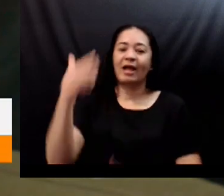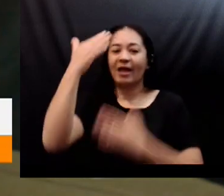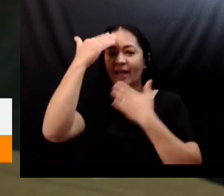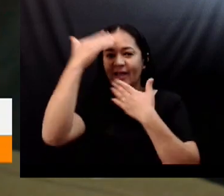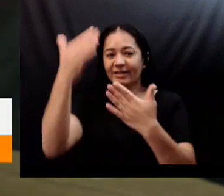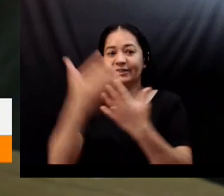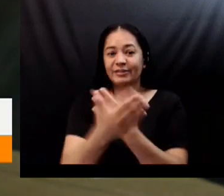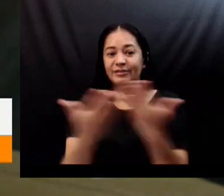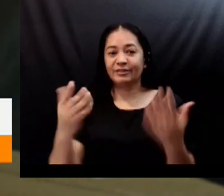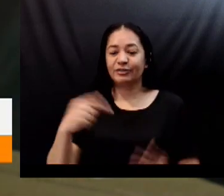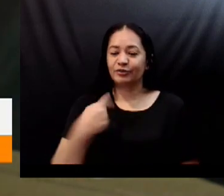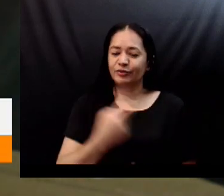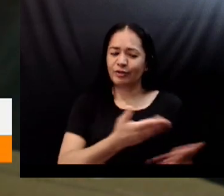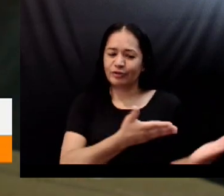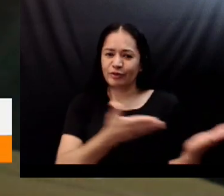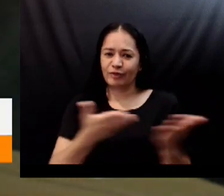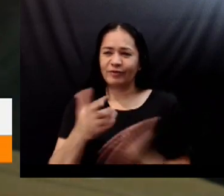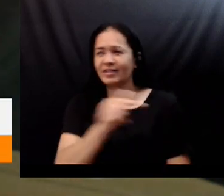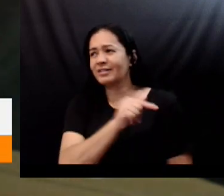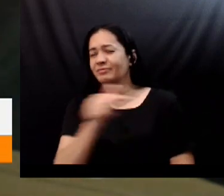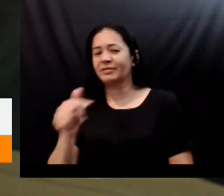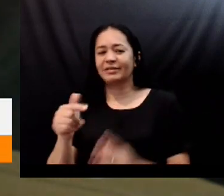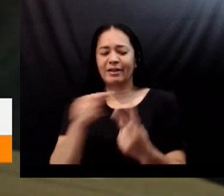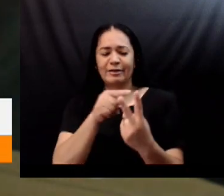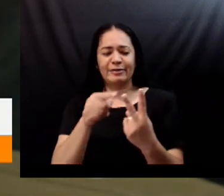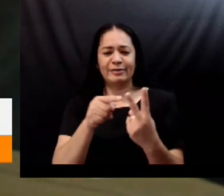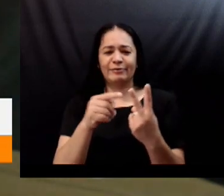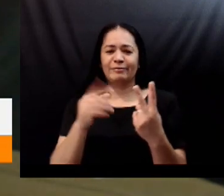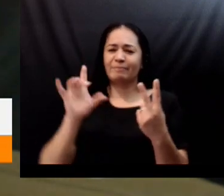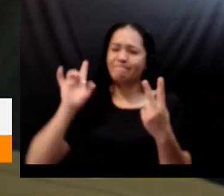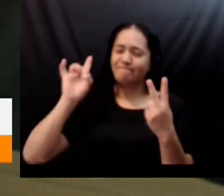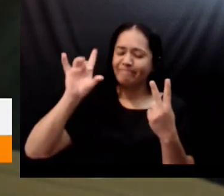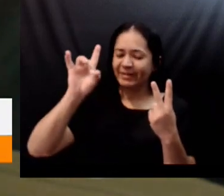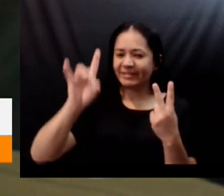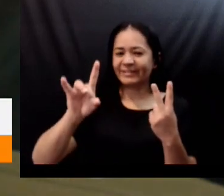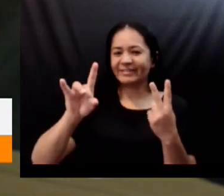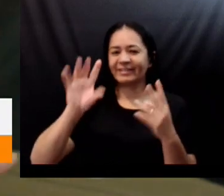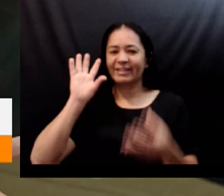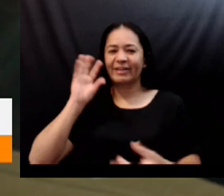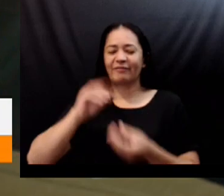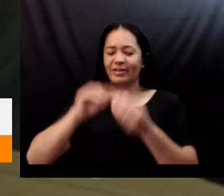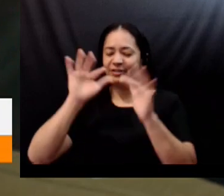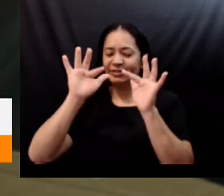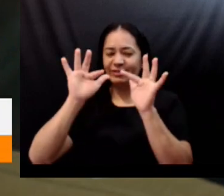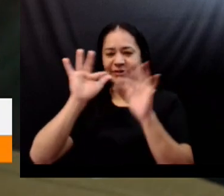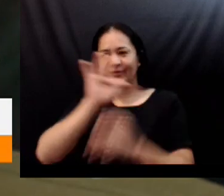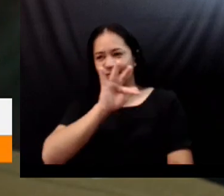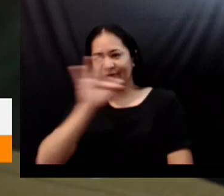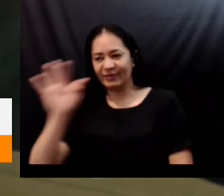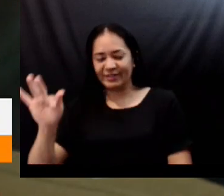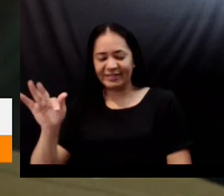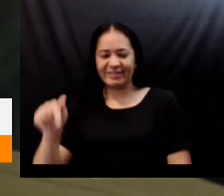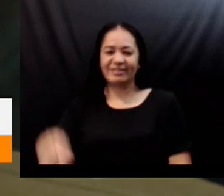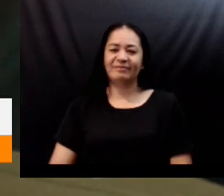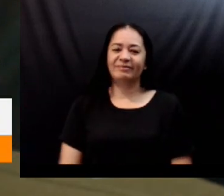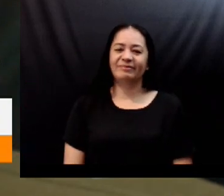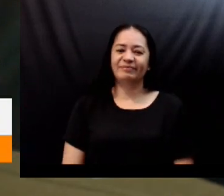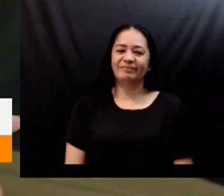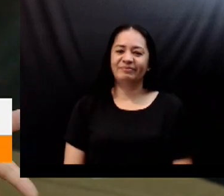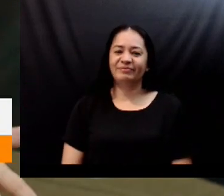convidados da semana toda e essas duas especiais aqui que fecham a semana com chave de ouro, trazendo pra gente que a gente tem